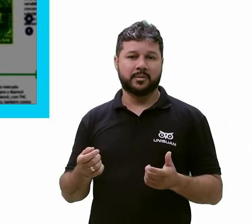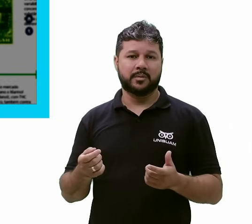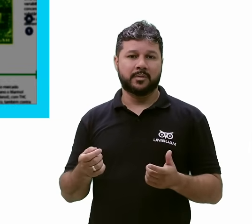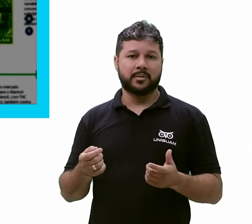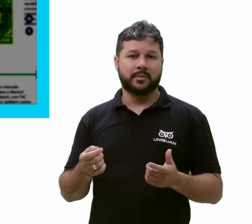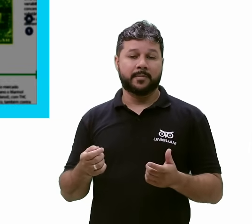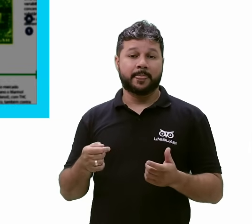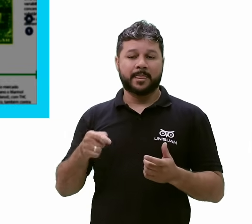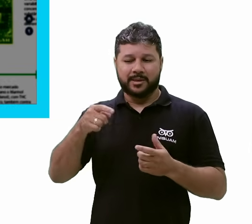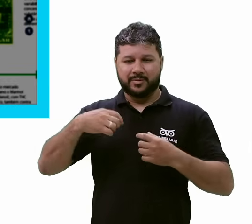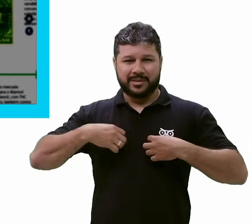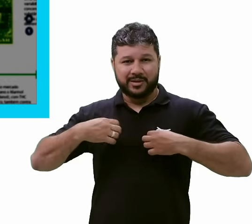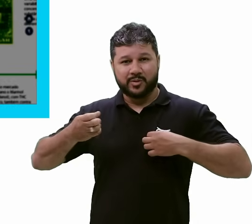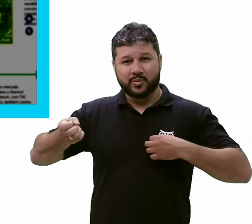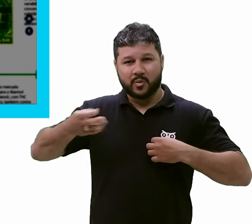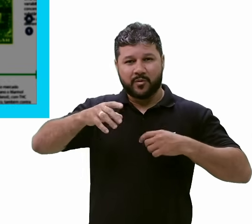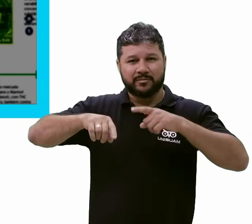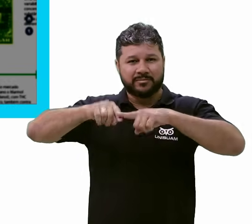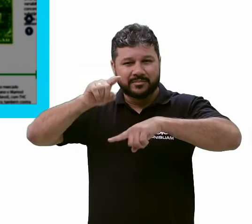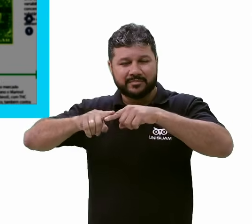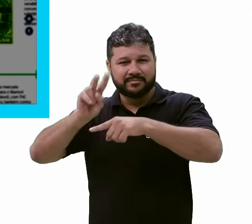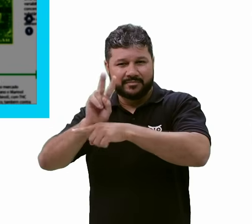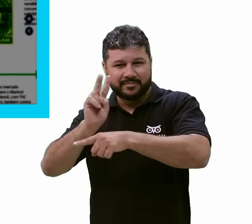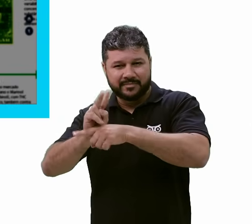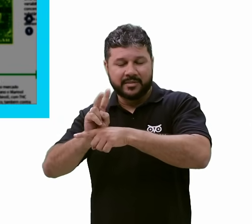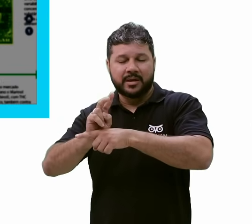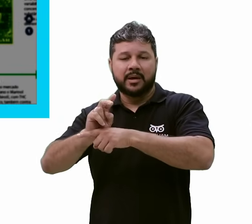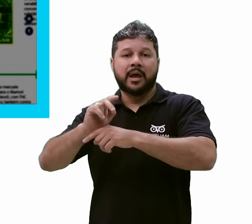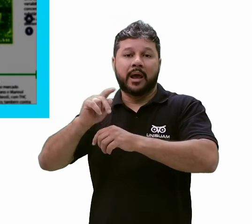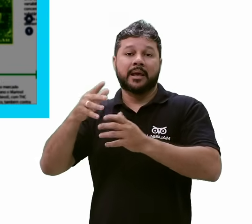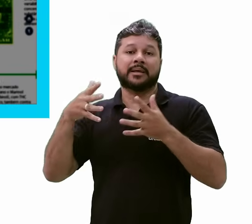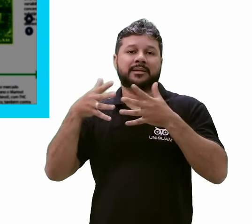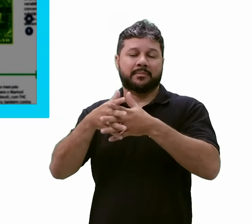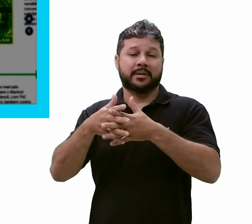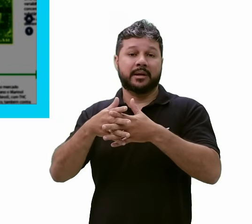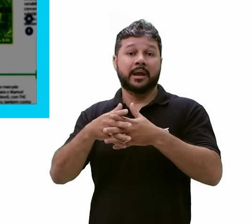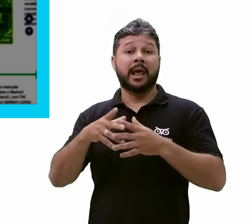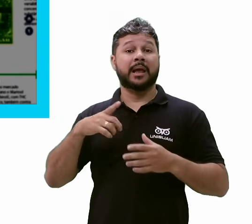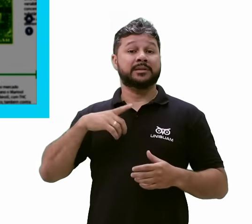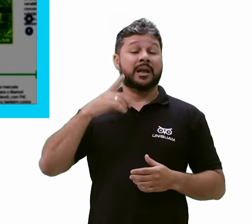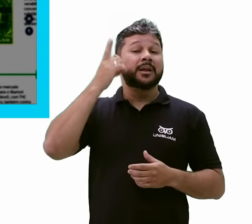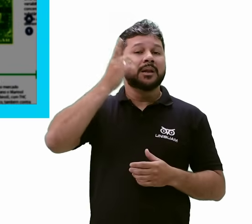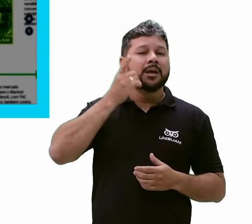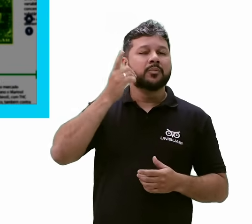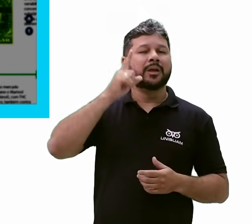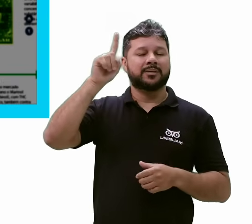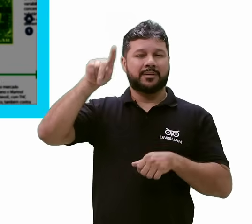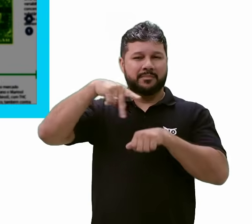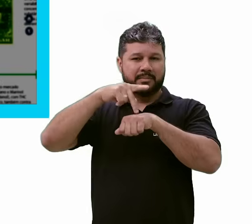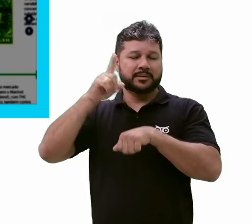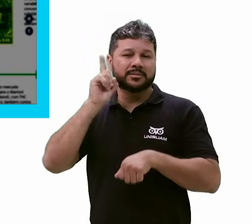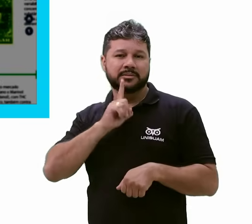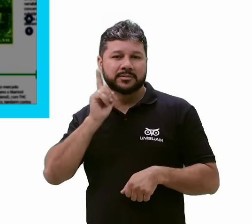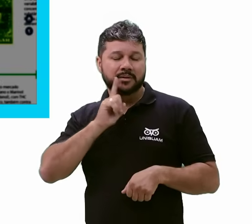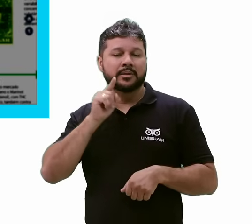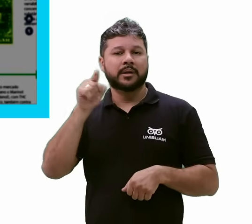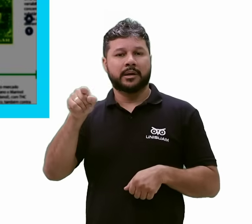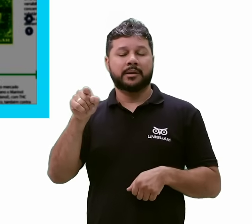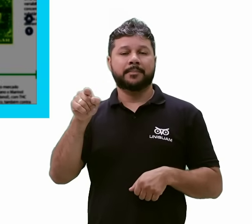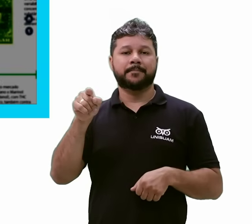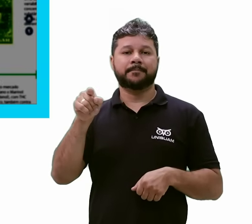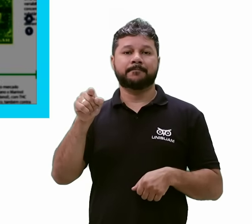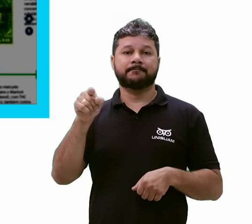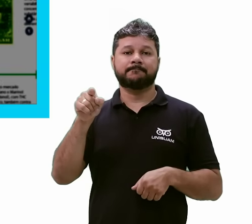esse desenvolvimento desses tecidos aí, sintéticos. E aí, um dos grandes deputados dos Estados Unidos da época, que é